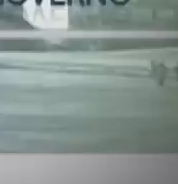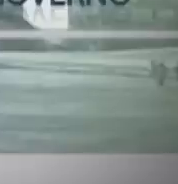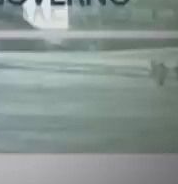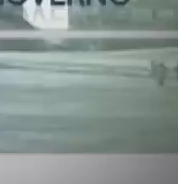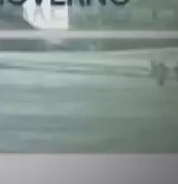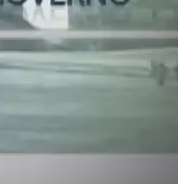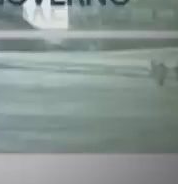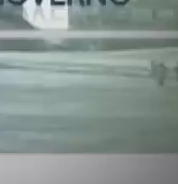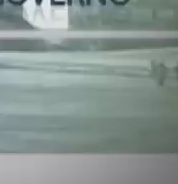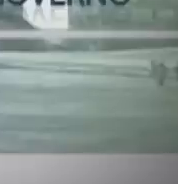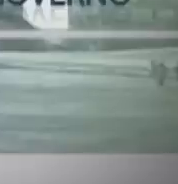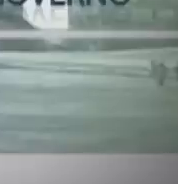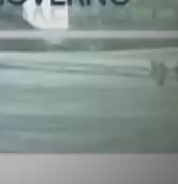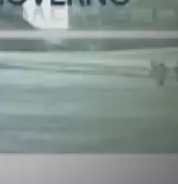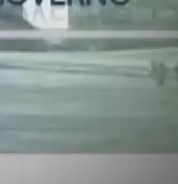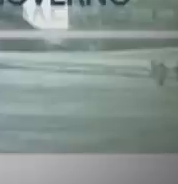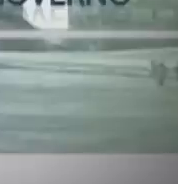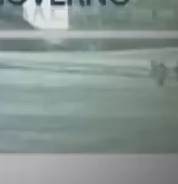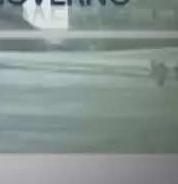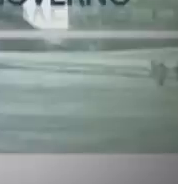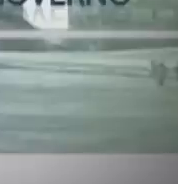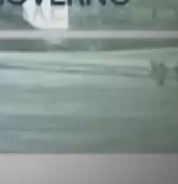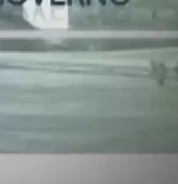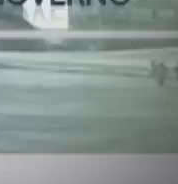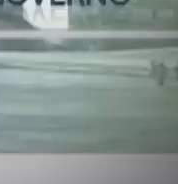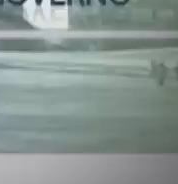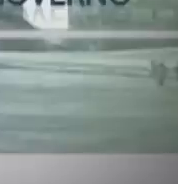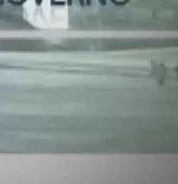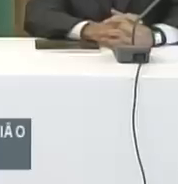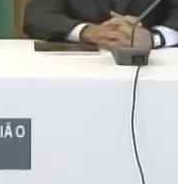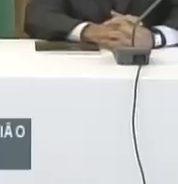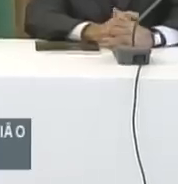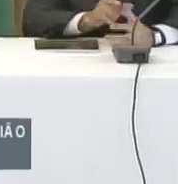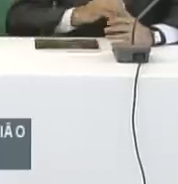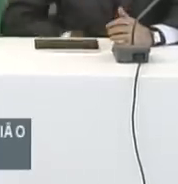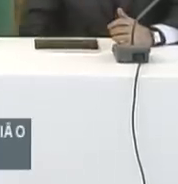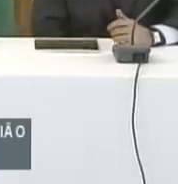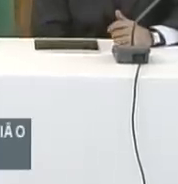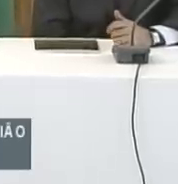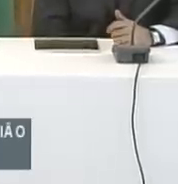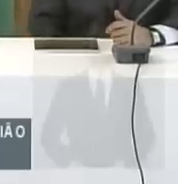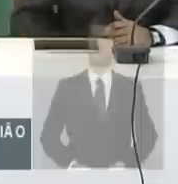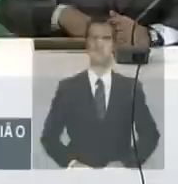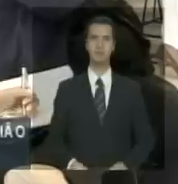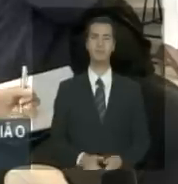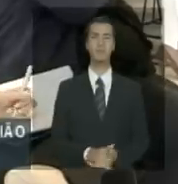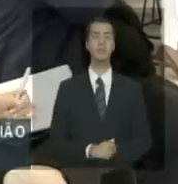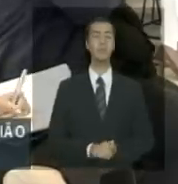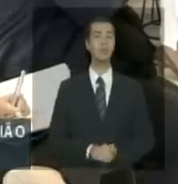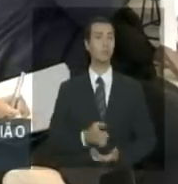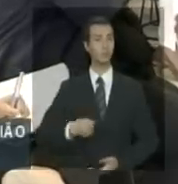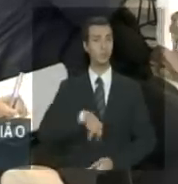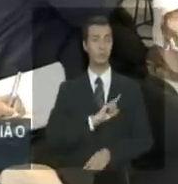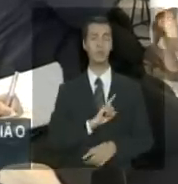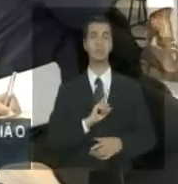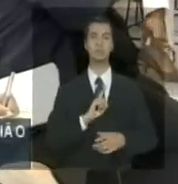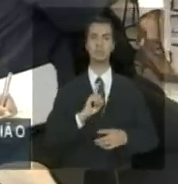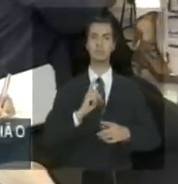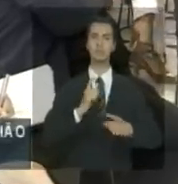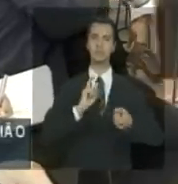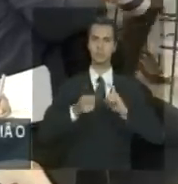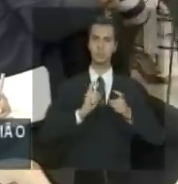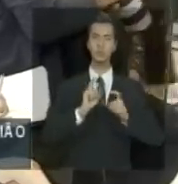país diante de um cenário internacional difícil. Veja como foi. Discutir os desafios que